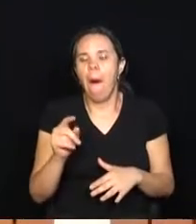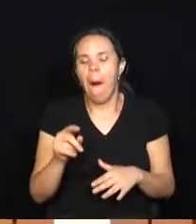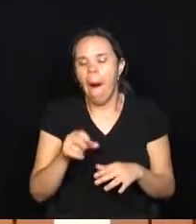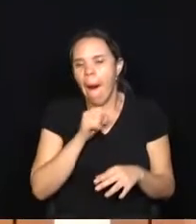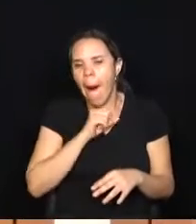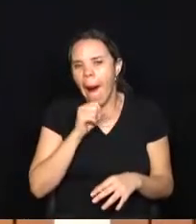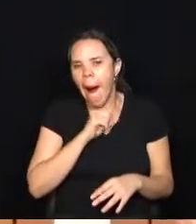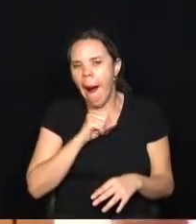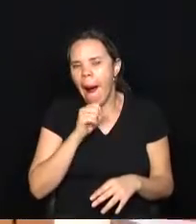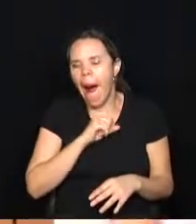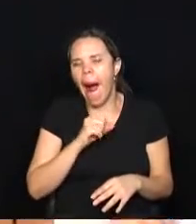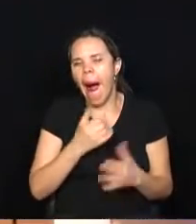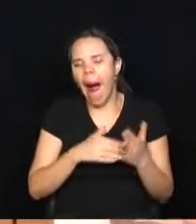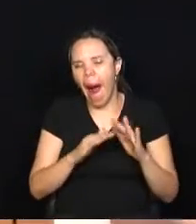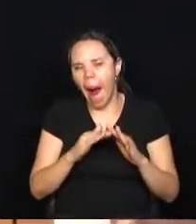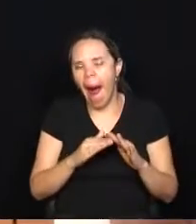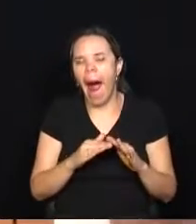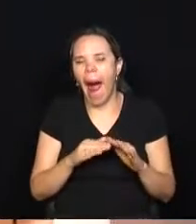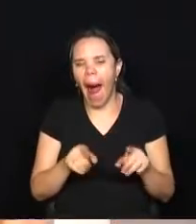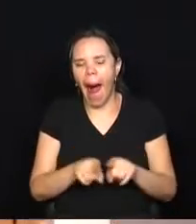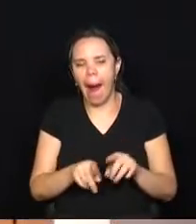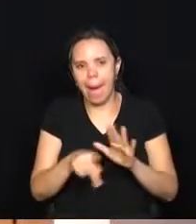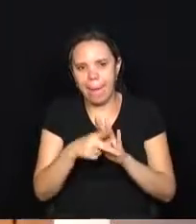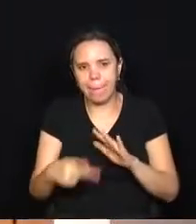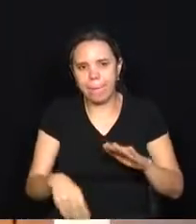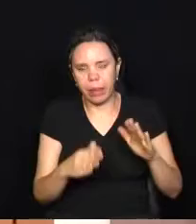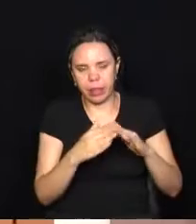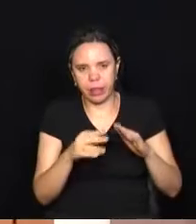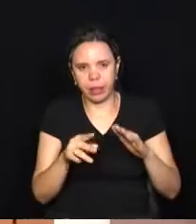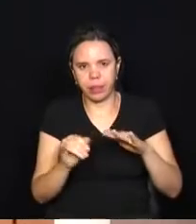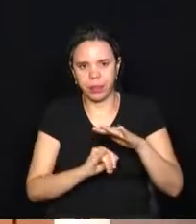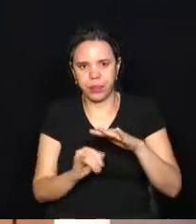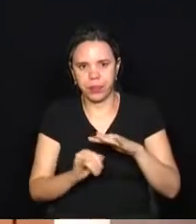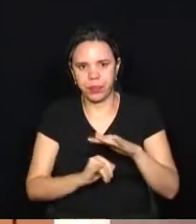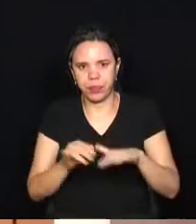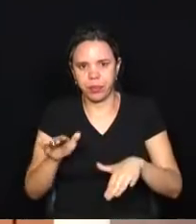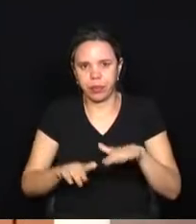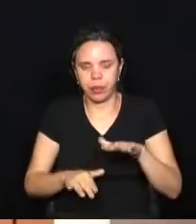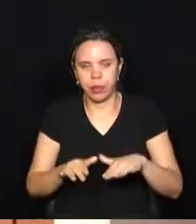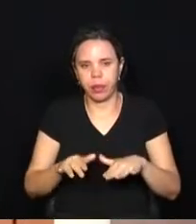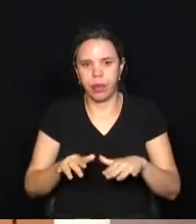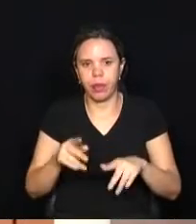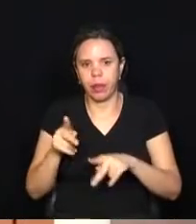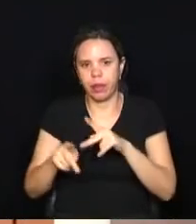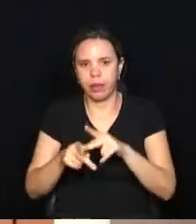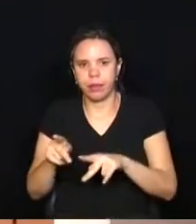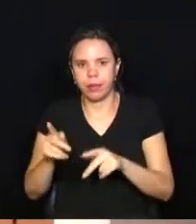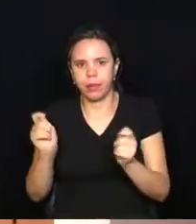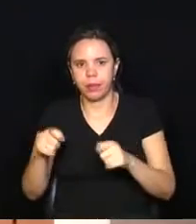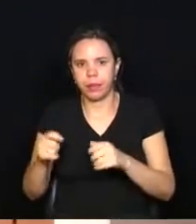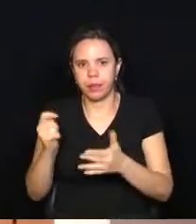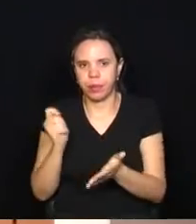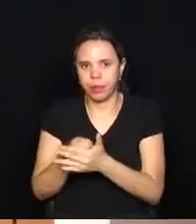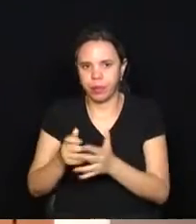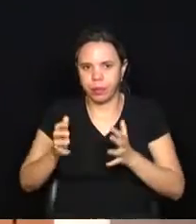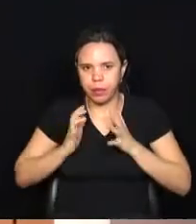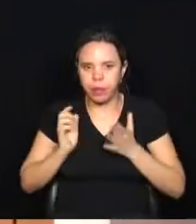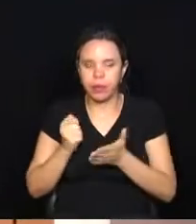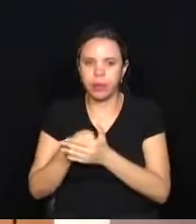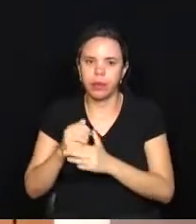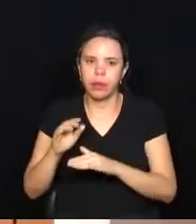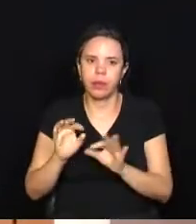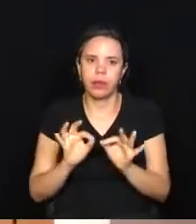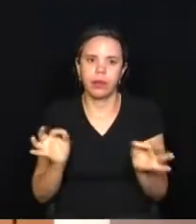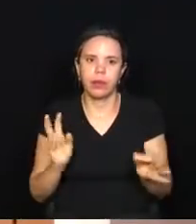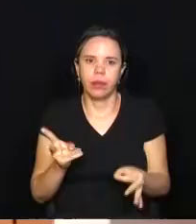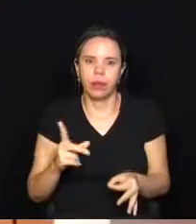são chamadas residenciais, especificamente, para determinado tipo de classe social mais elevada, tá, essa sempre